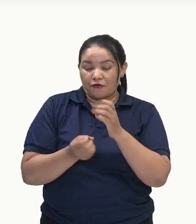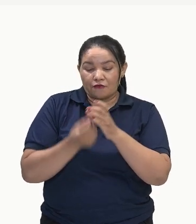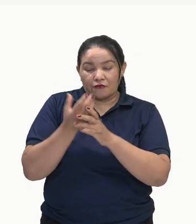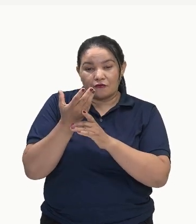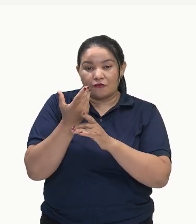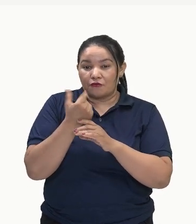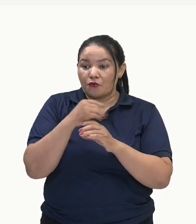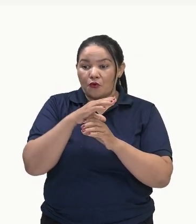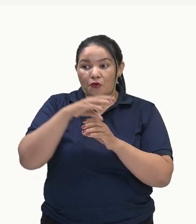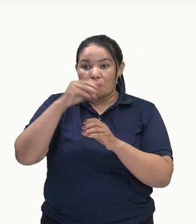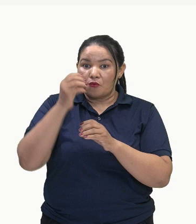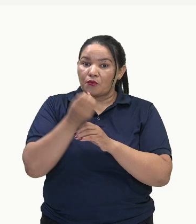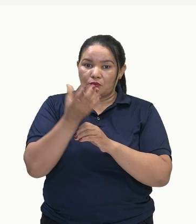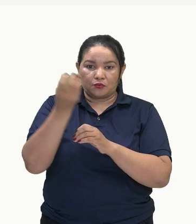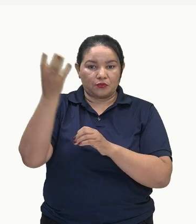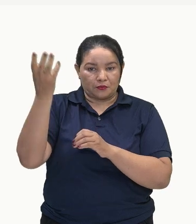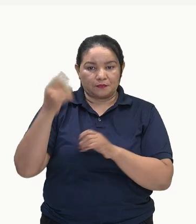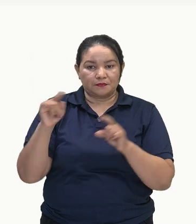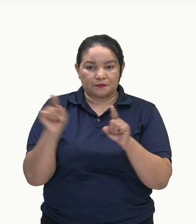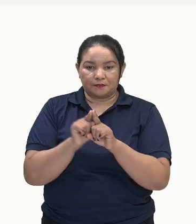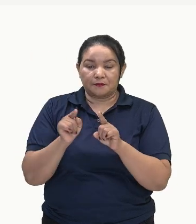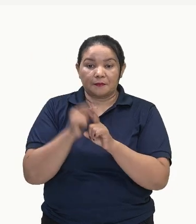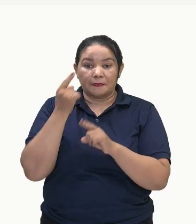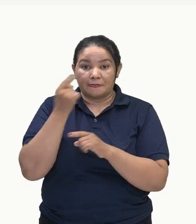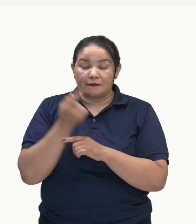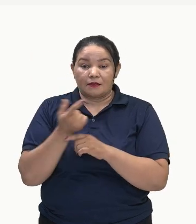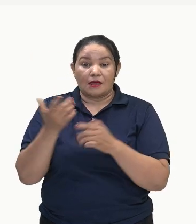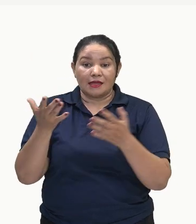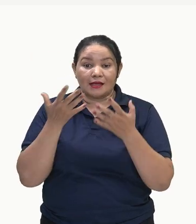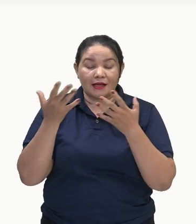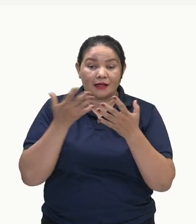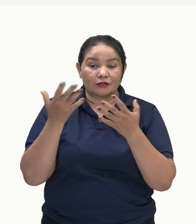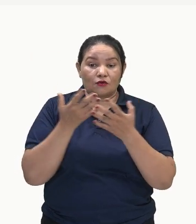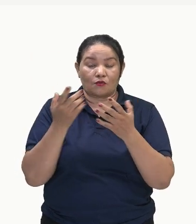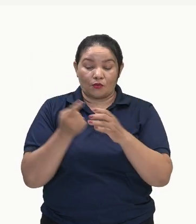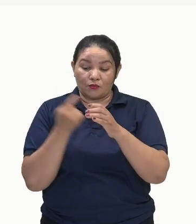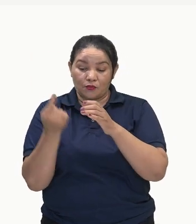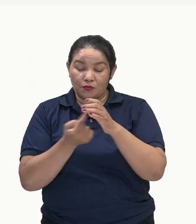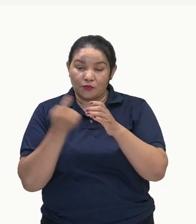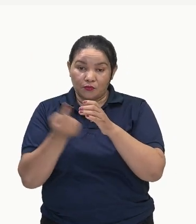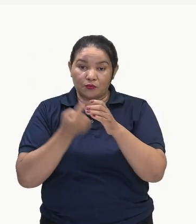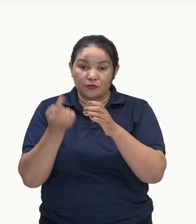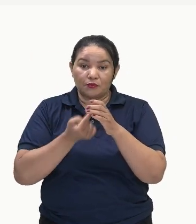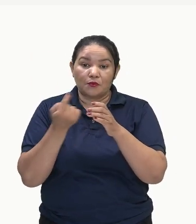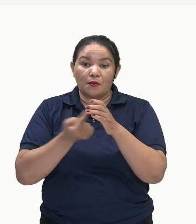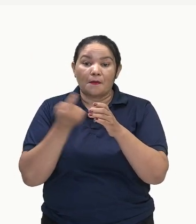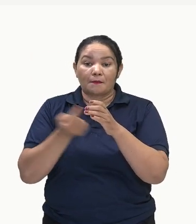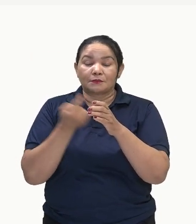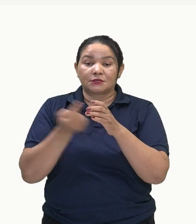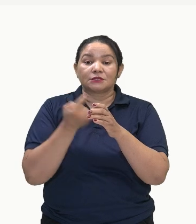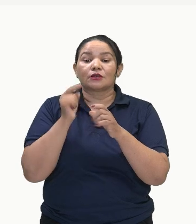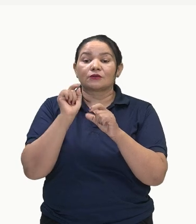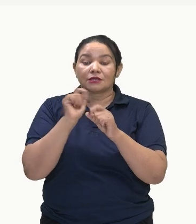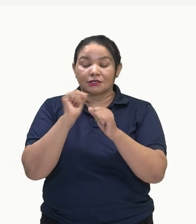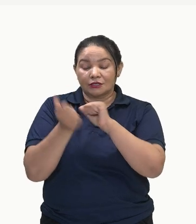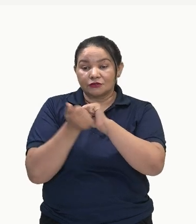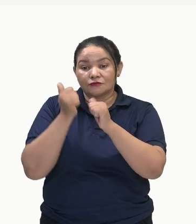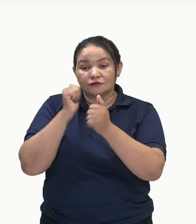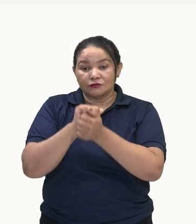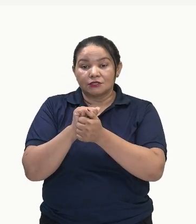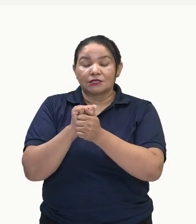chaminé. Posteriormente, né, esse calor ele vai acionar aqui uma turbina que vai girar e vai transferir